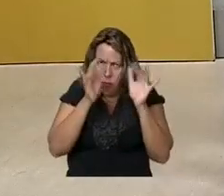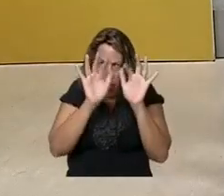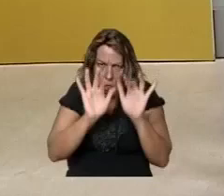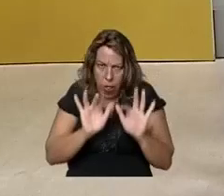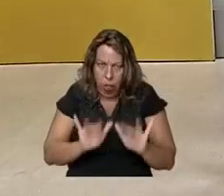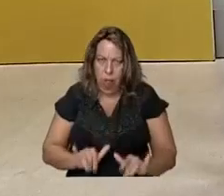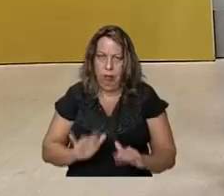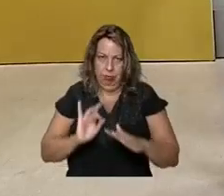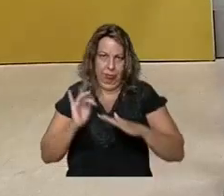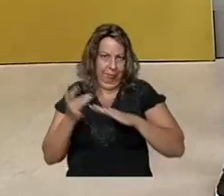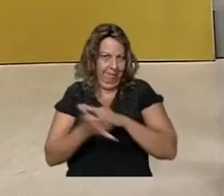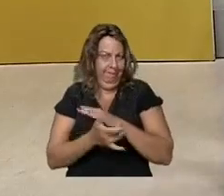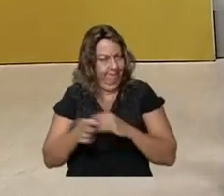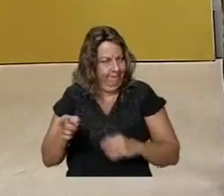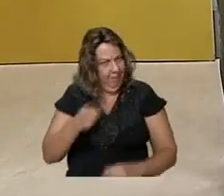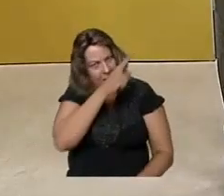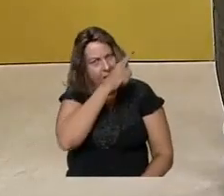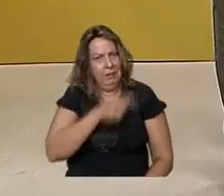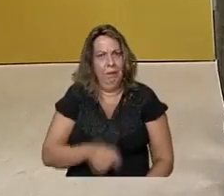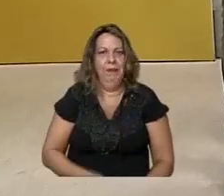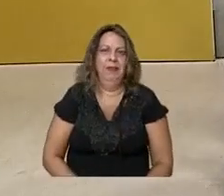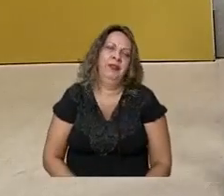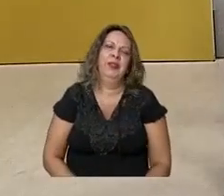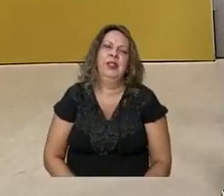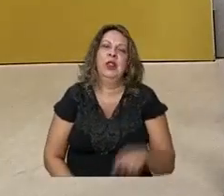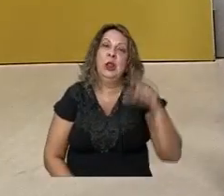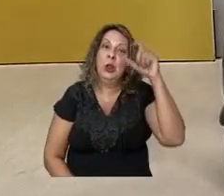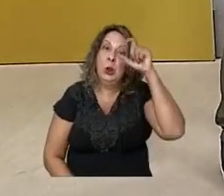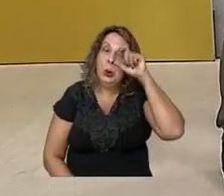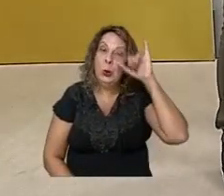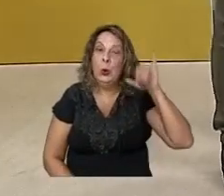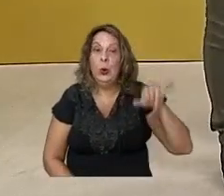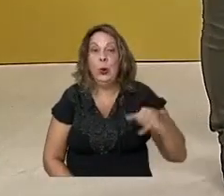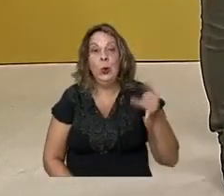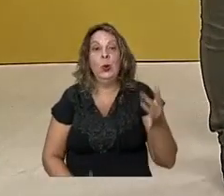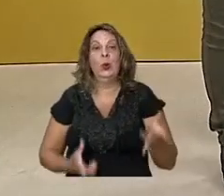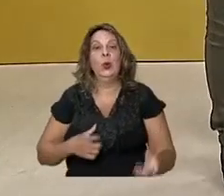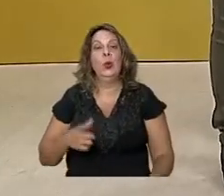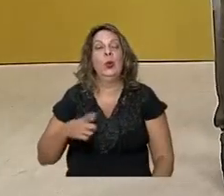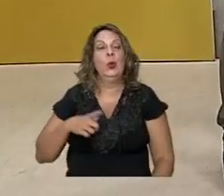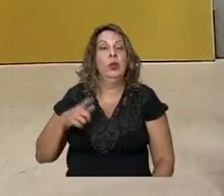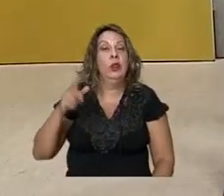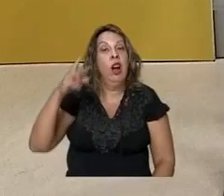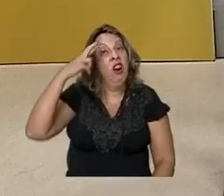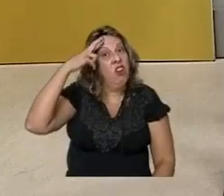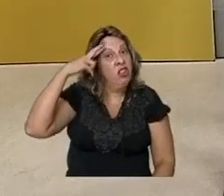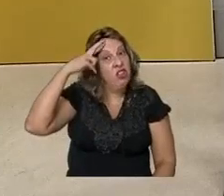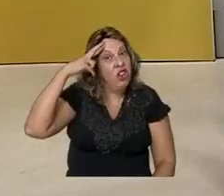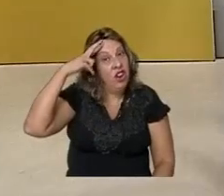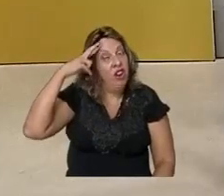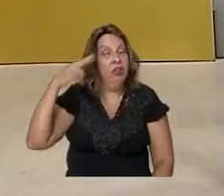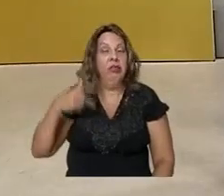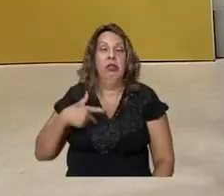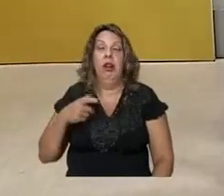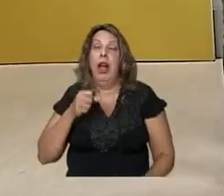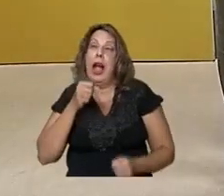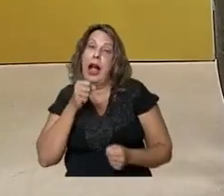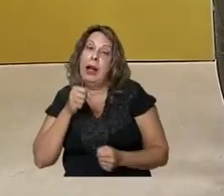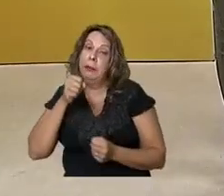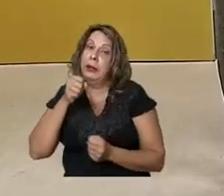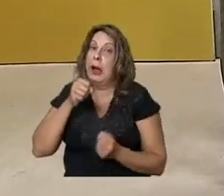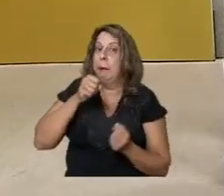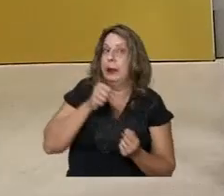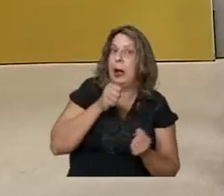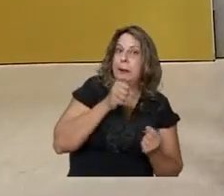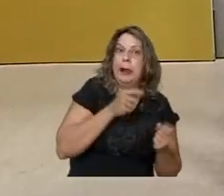mim. É Júnior de um lado, Rogerinho do outro, eu tenho que ouvir tudo isso, já gente. Já pensou, a gente canta porque, né?